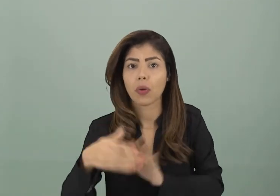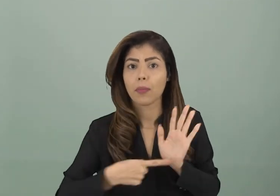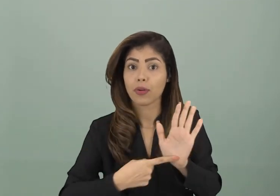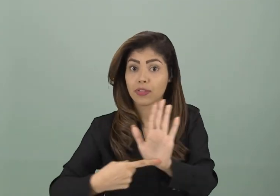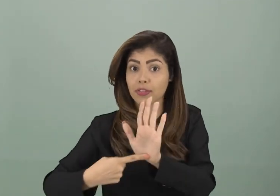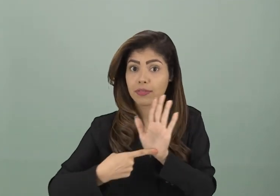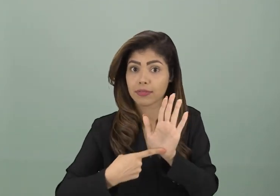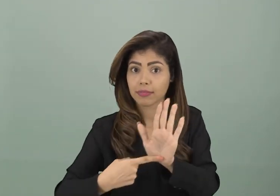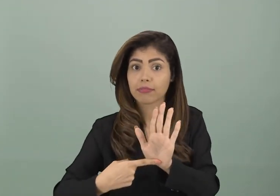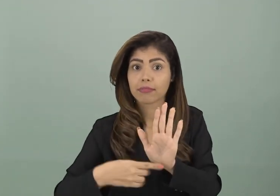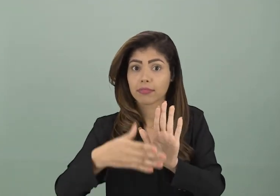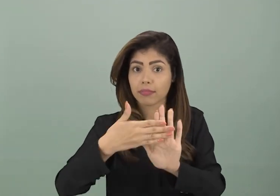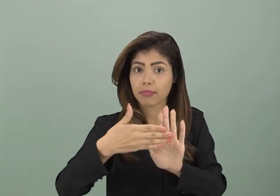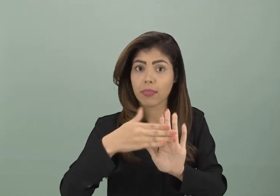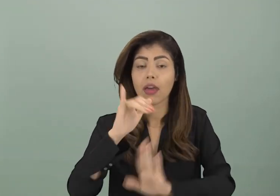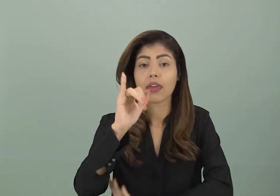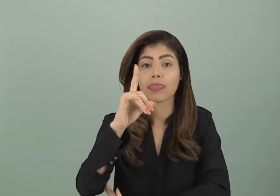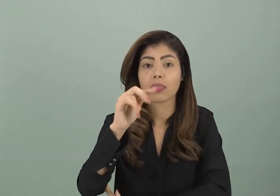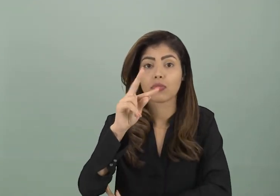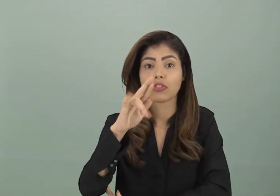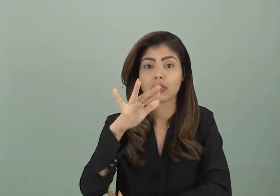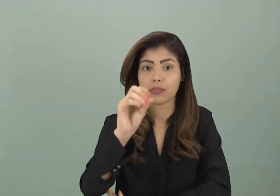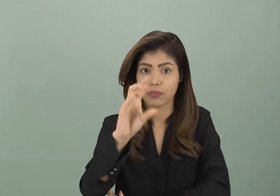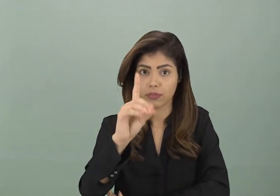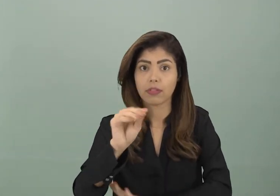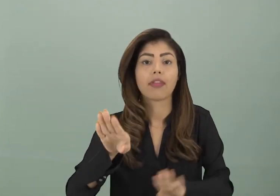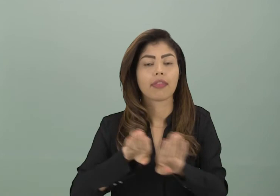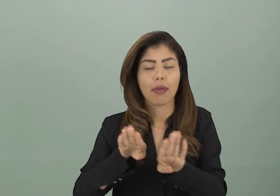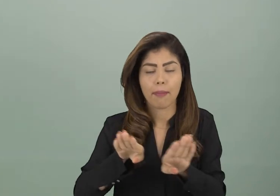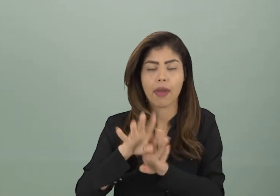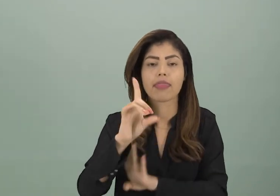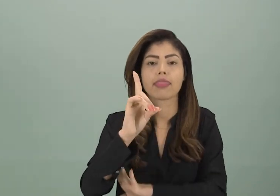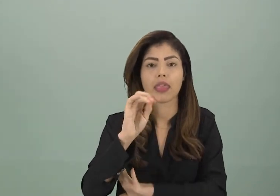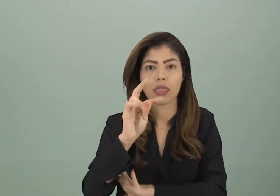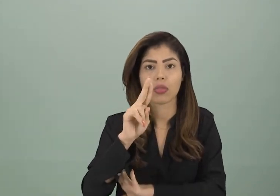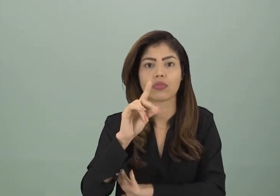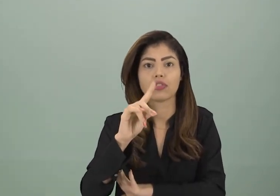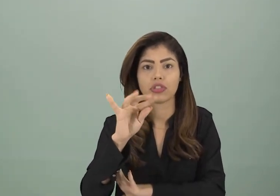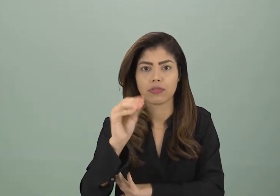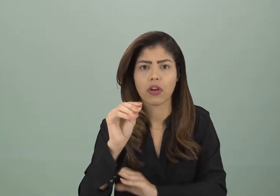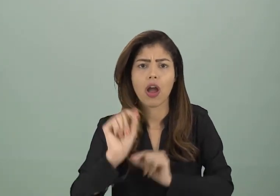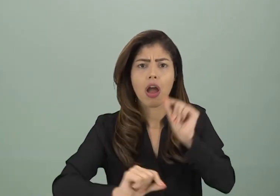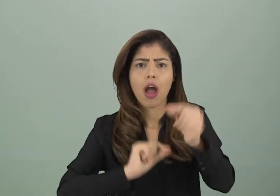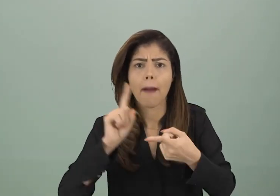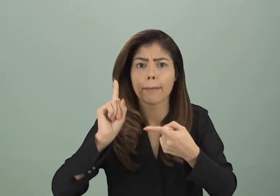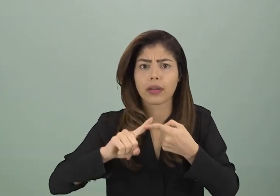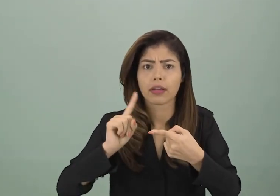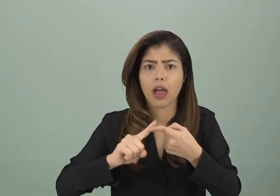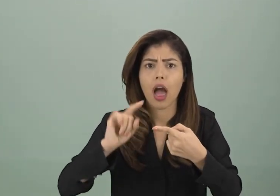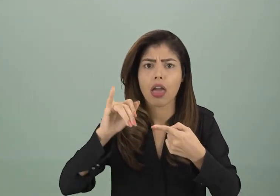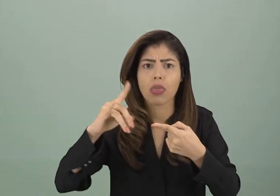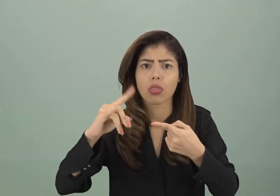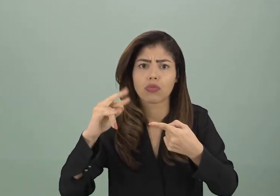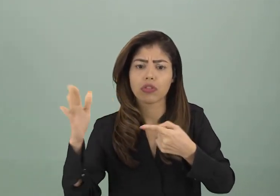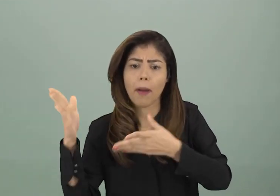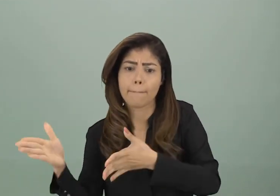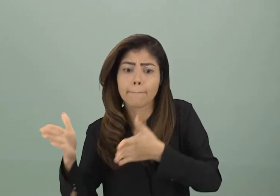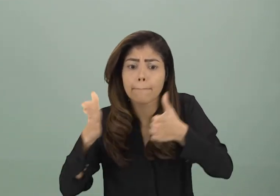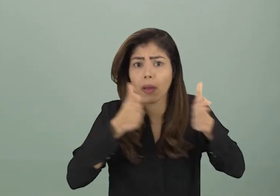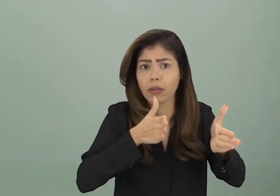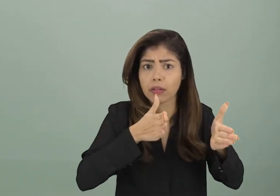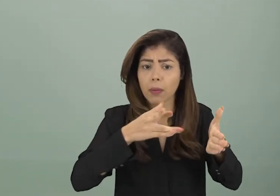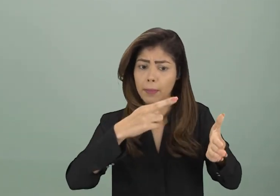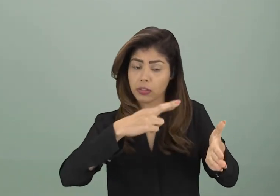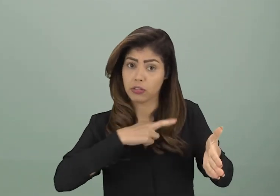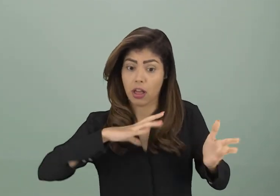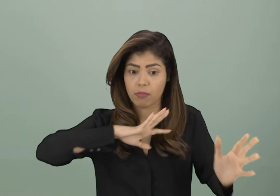gente é o método indutivo, dedutivo também, né? Esse método indutivo, ele parte do quê? Ele parte do particular para o